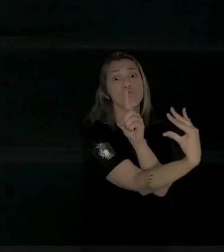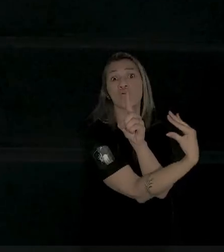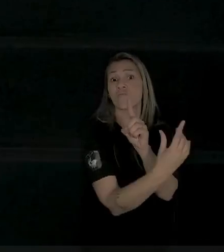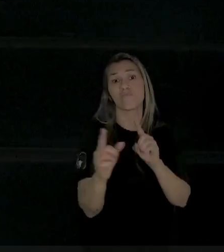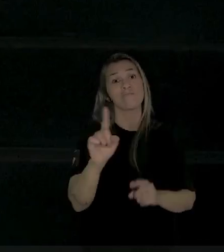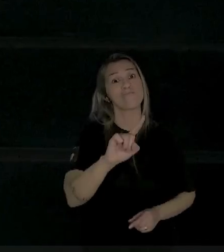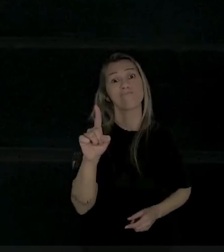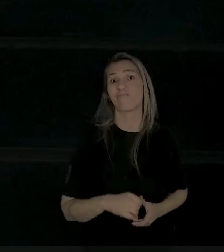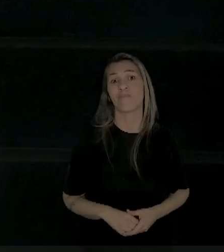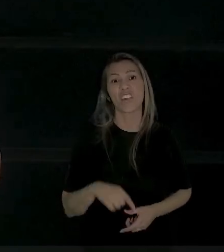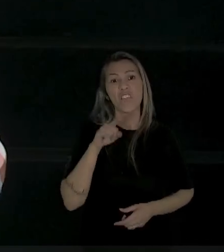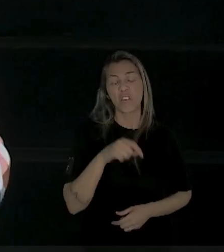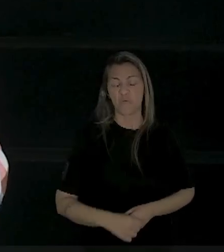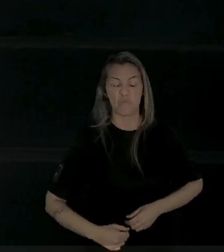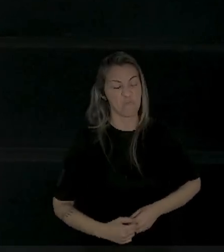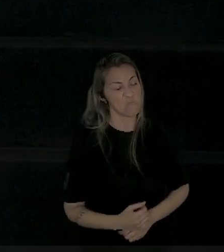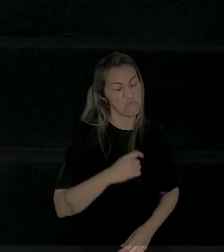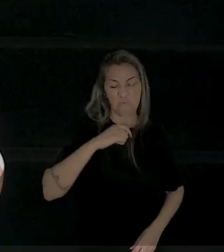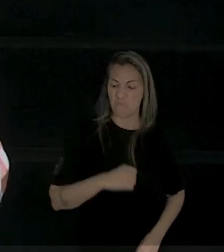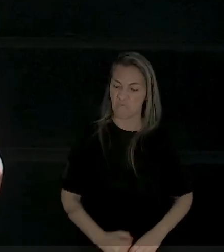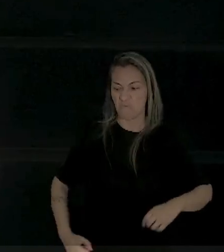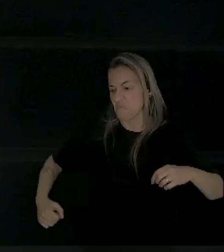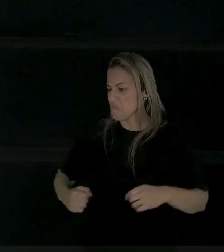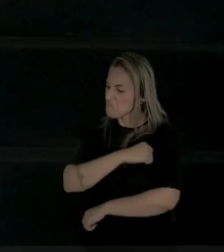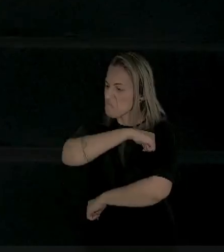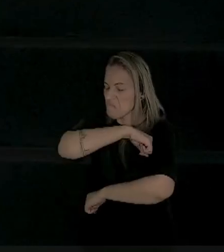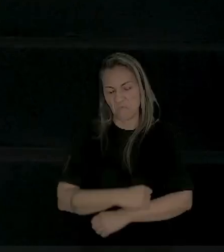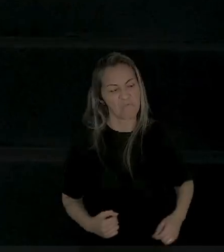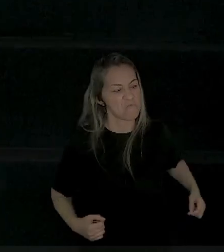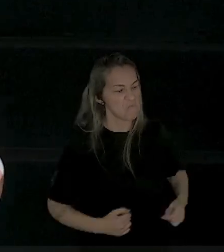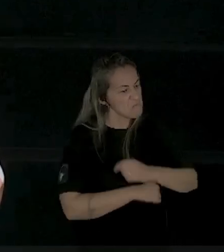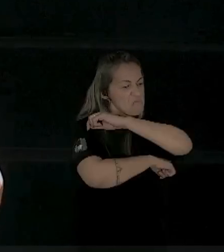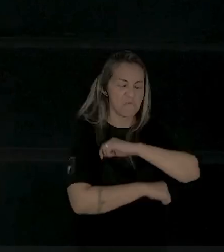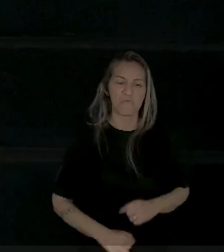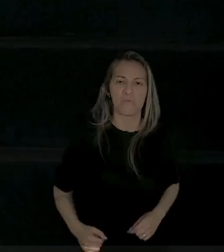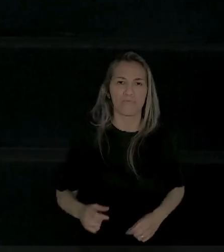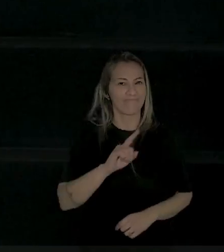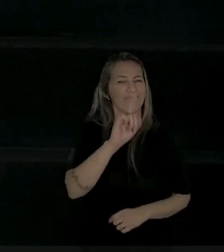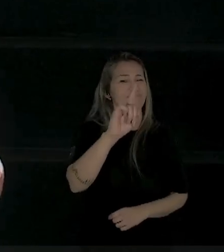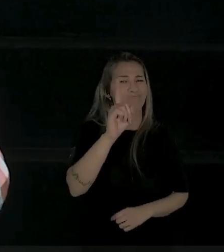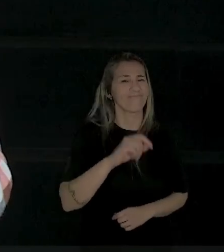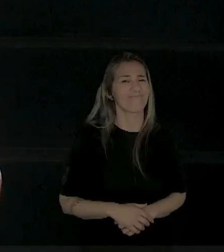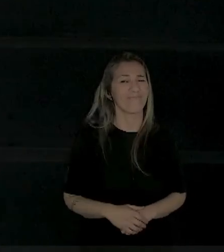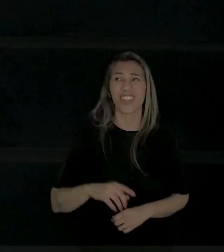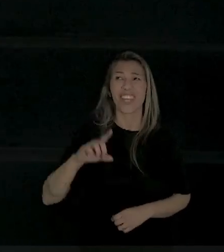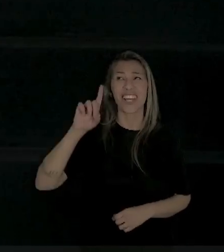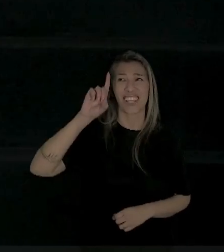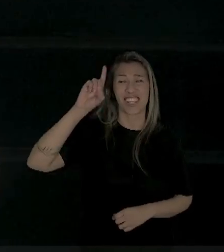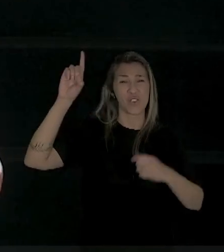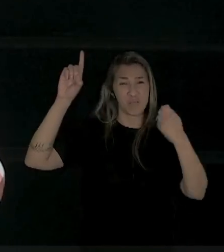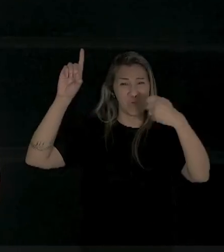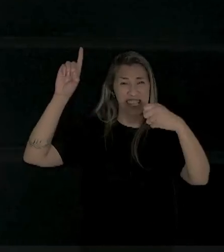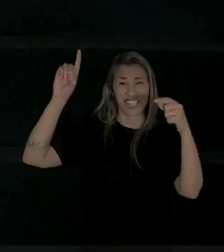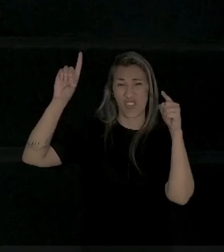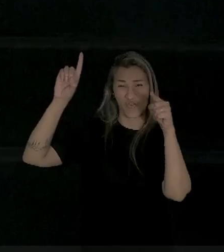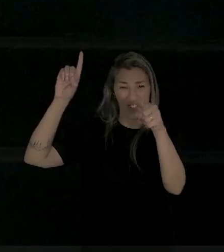está em casa fazendo birra, se você está em casa achando que Deus precisa de você, você está enganado. Nós somos miseráveis, nós